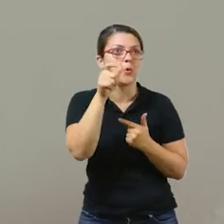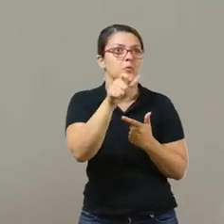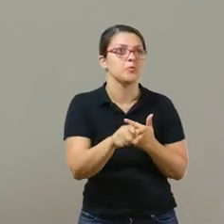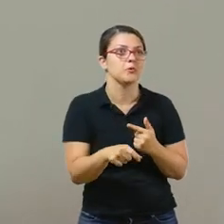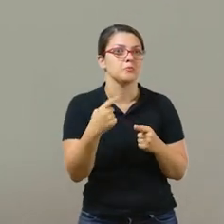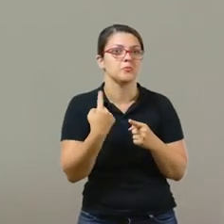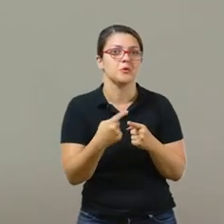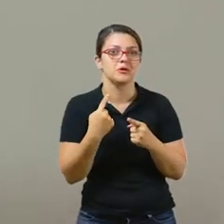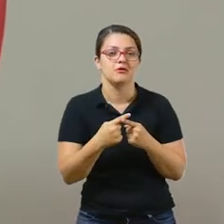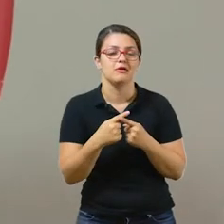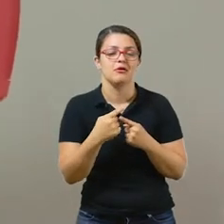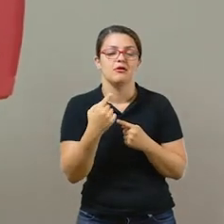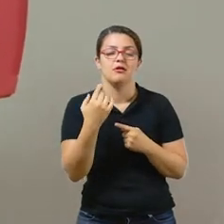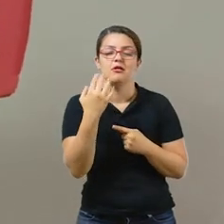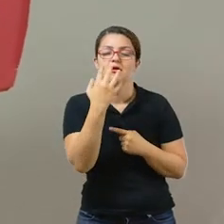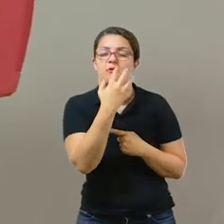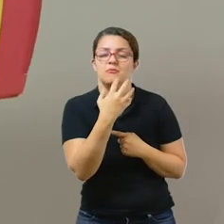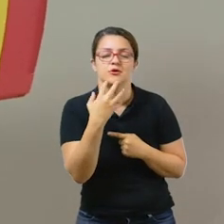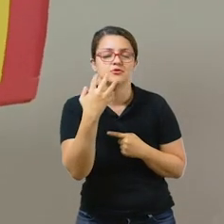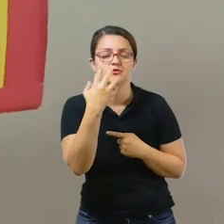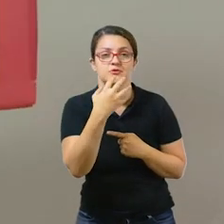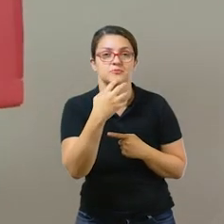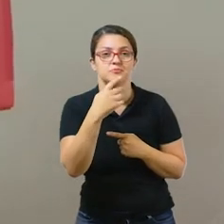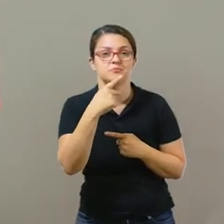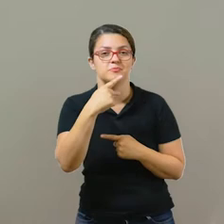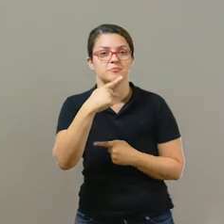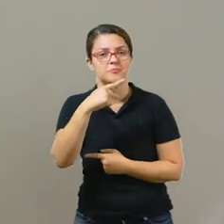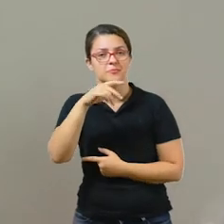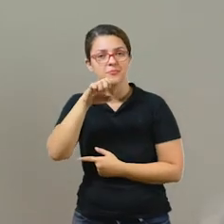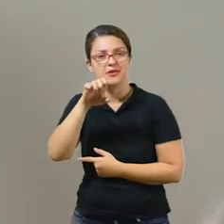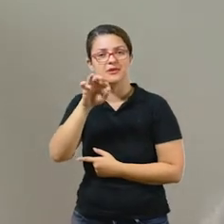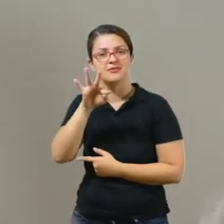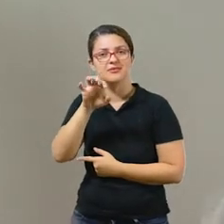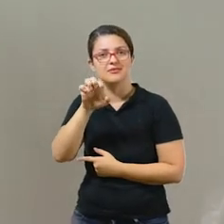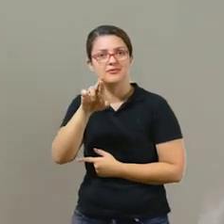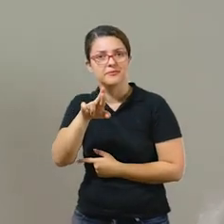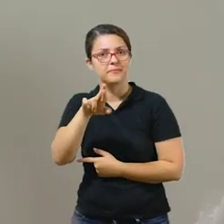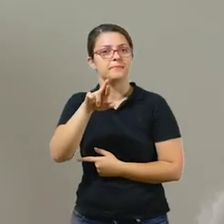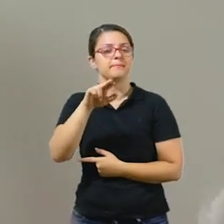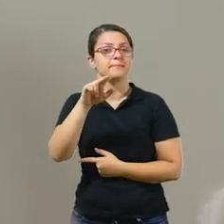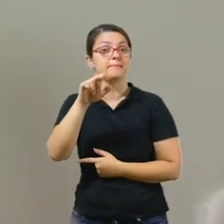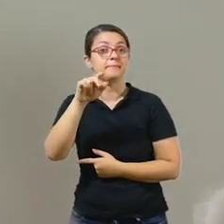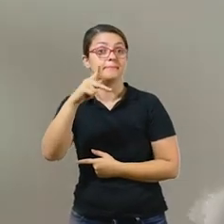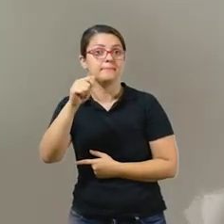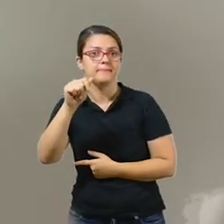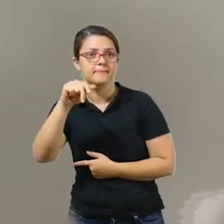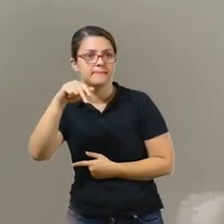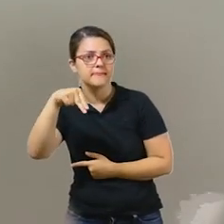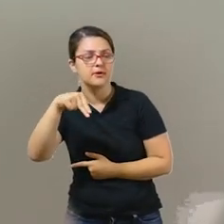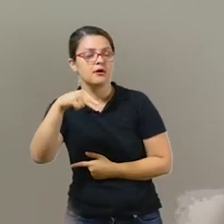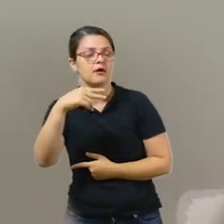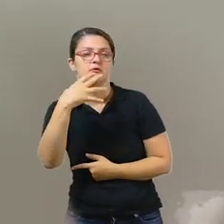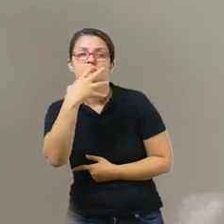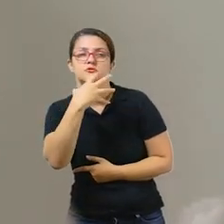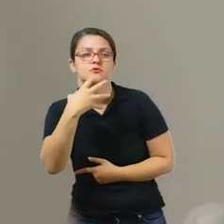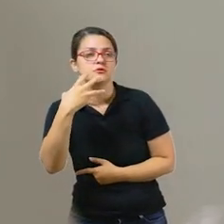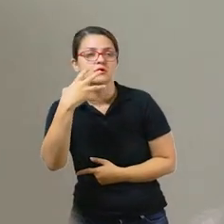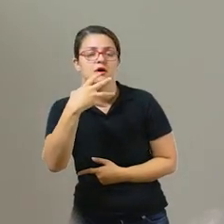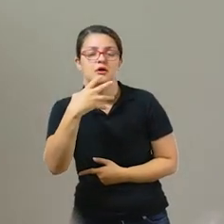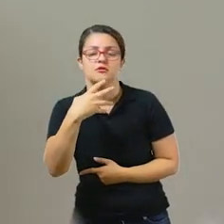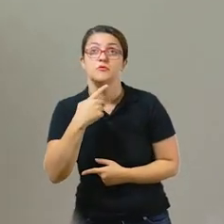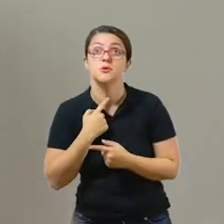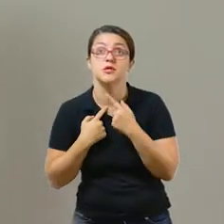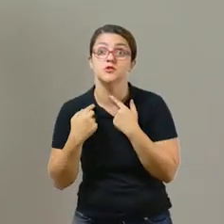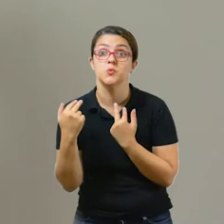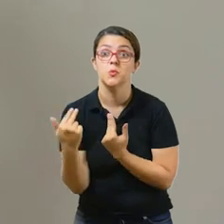apaixonada pelo Peter Pan. E todas as vezes que o Peter Pan se envolvia em alguma coisa, que tivesse em apuros, ela estava